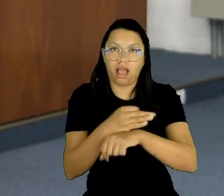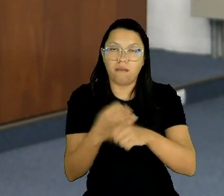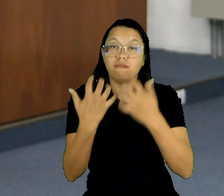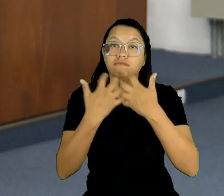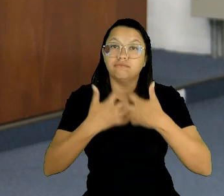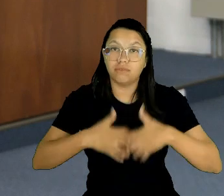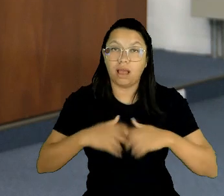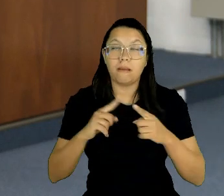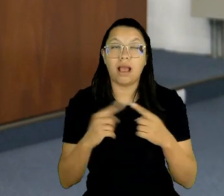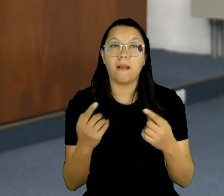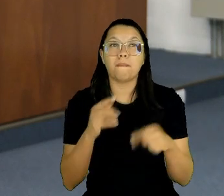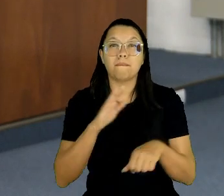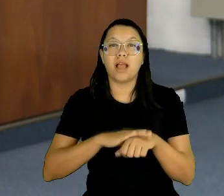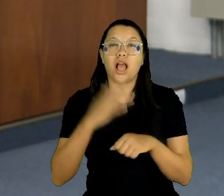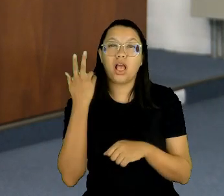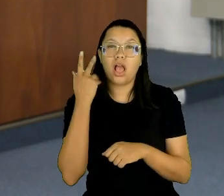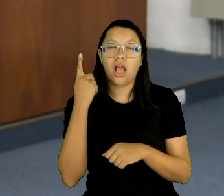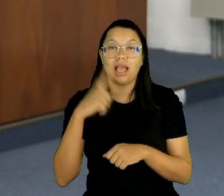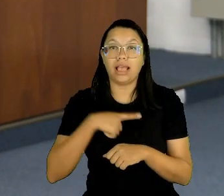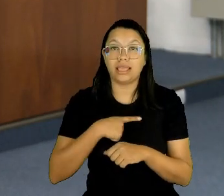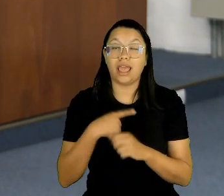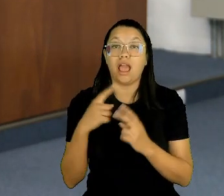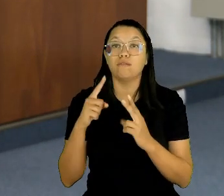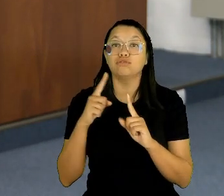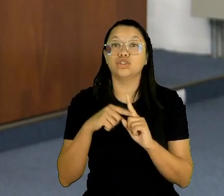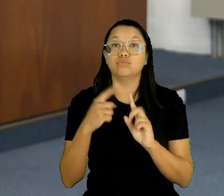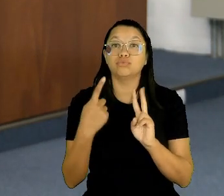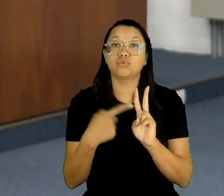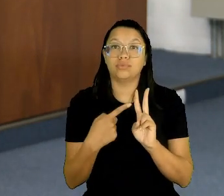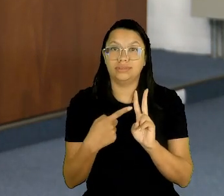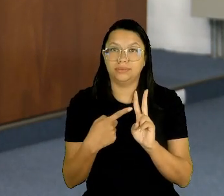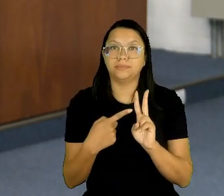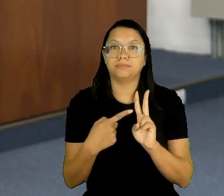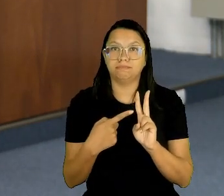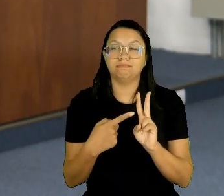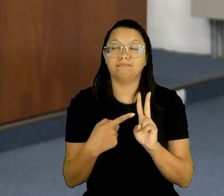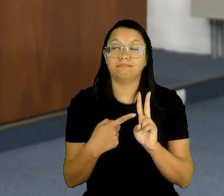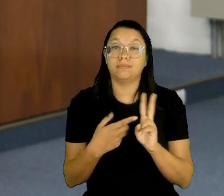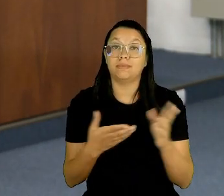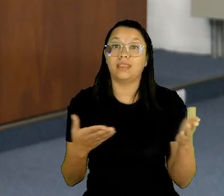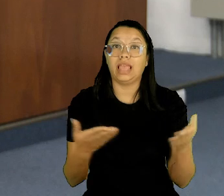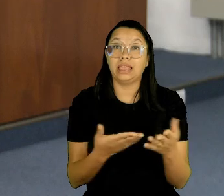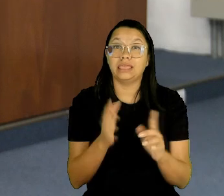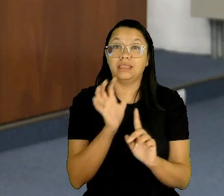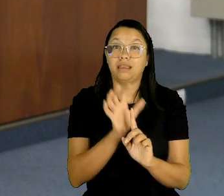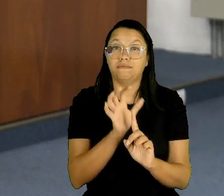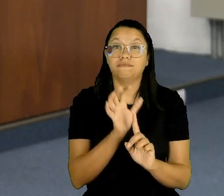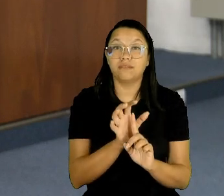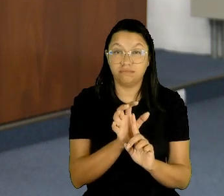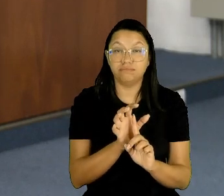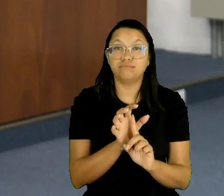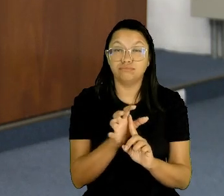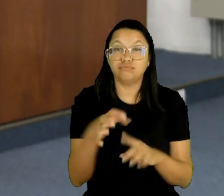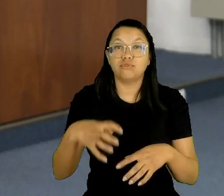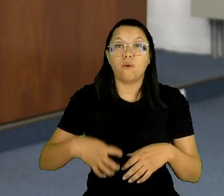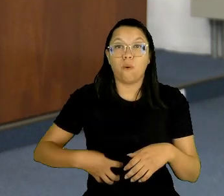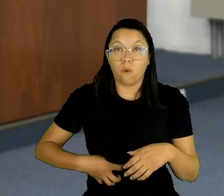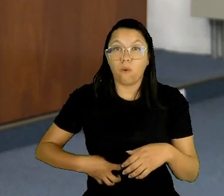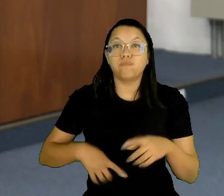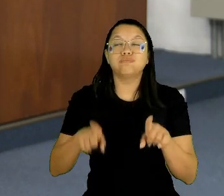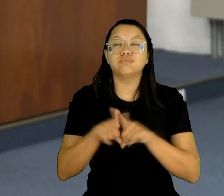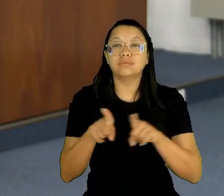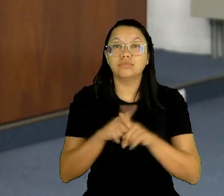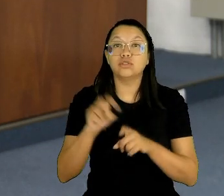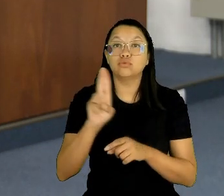de funcionar. Mas o diabetes mais comum que a gente tem é o diabetes tipo 2. E aí tem tanto efeito do pâncreas